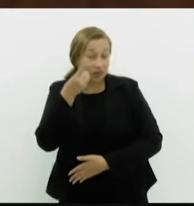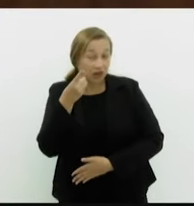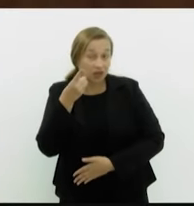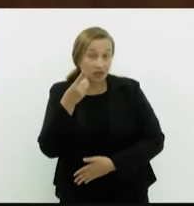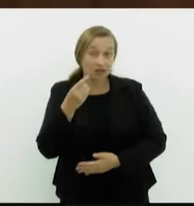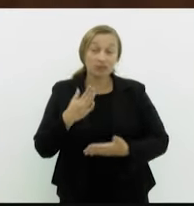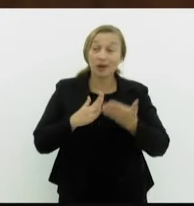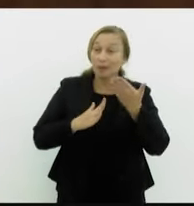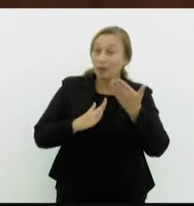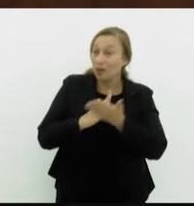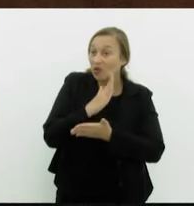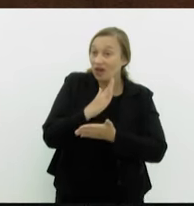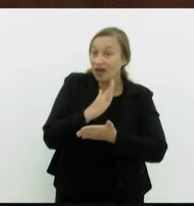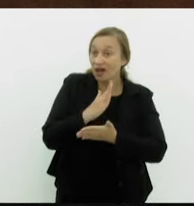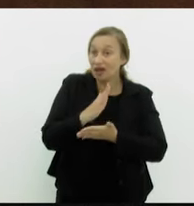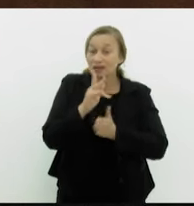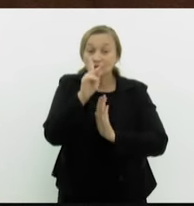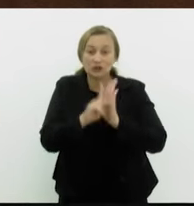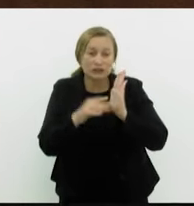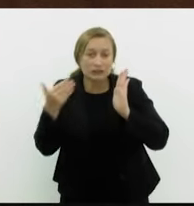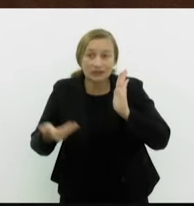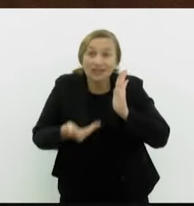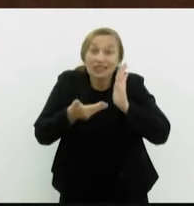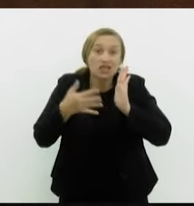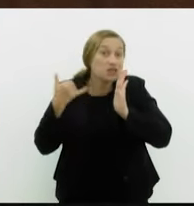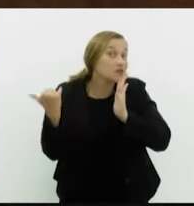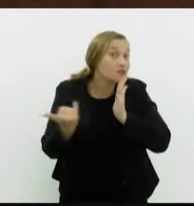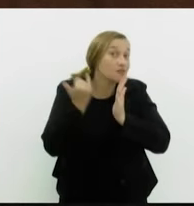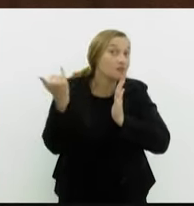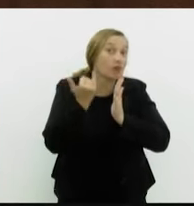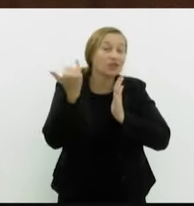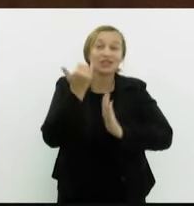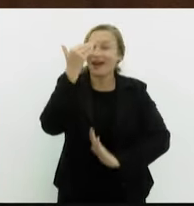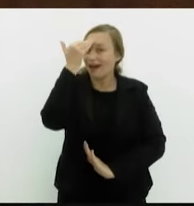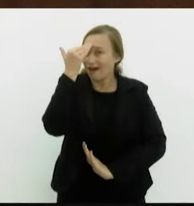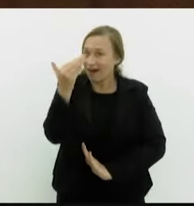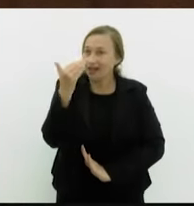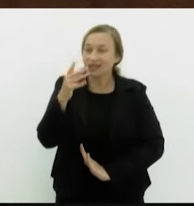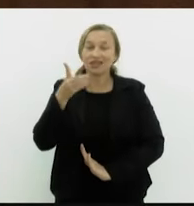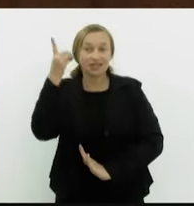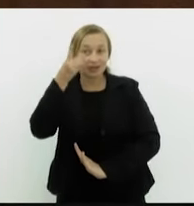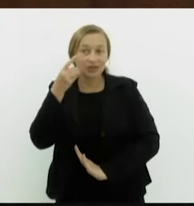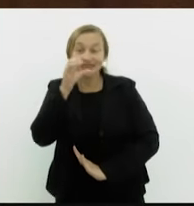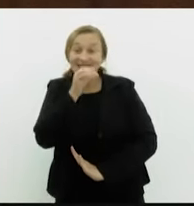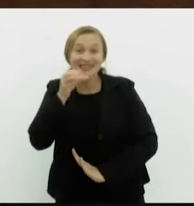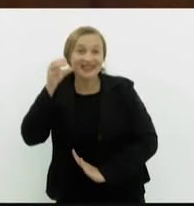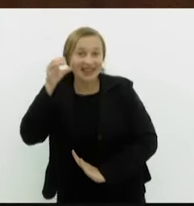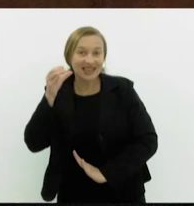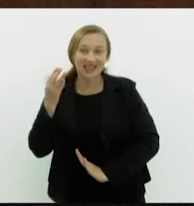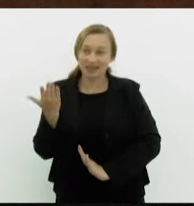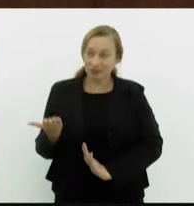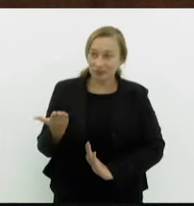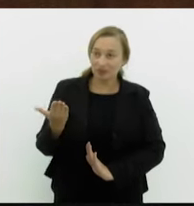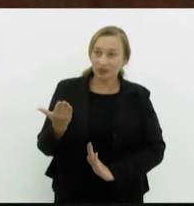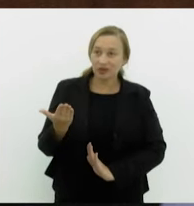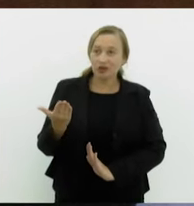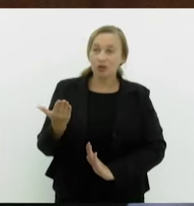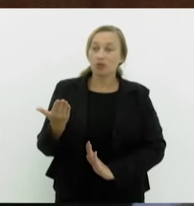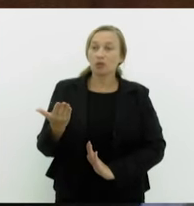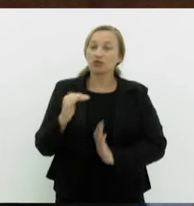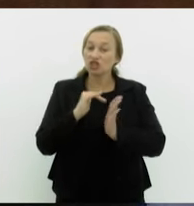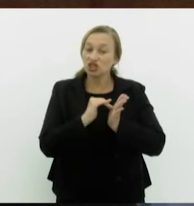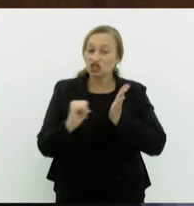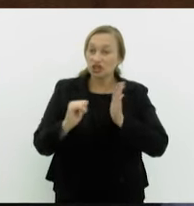por aprovar esse projeto tão importante. Agradecer a deputada Célia Jordão por ter tirado